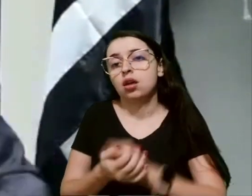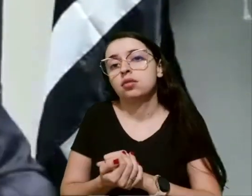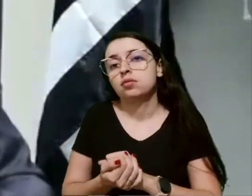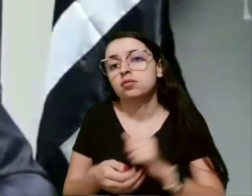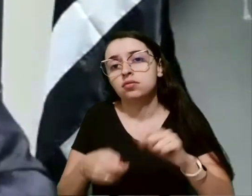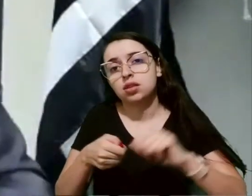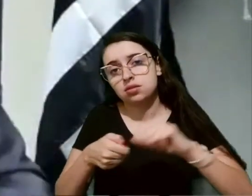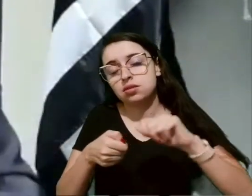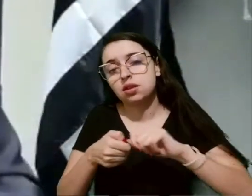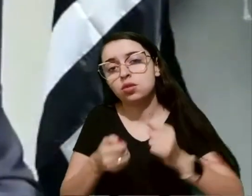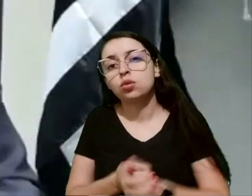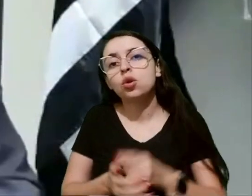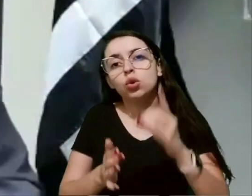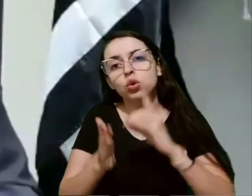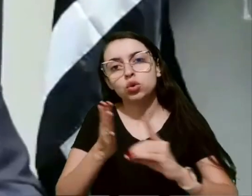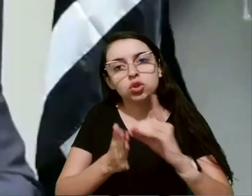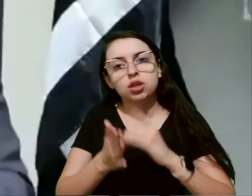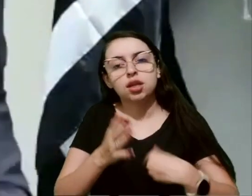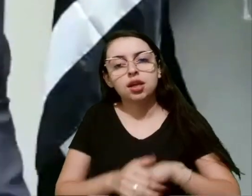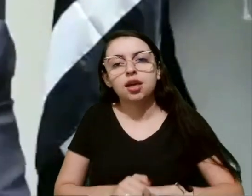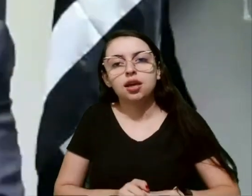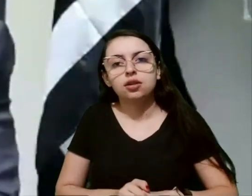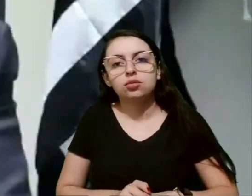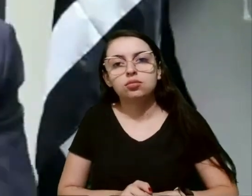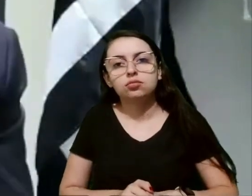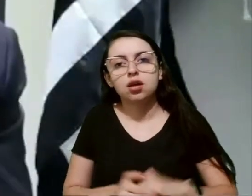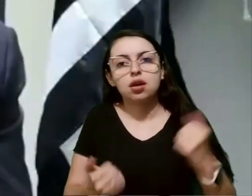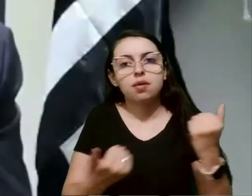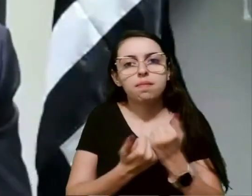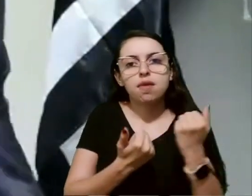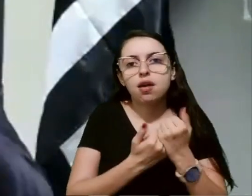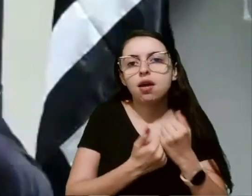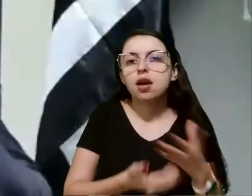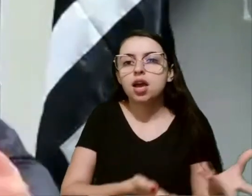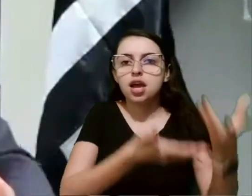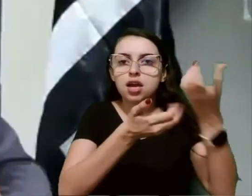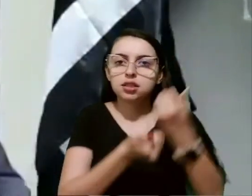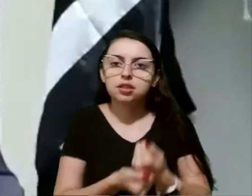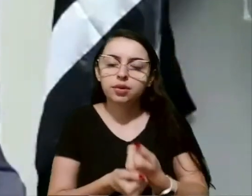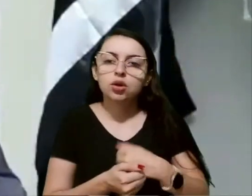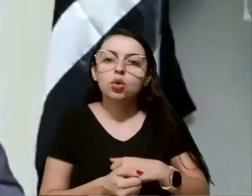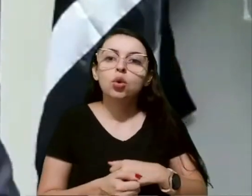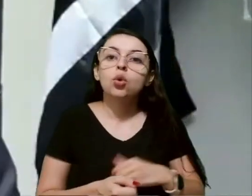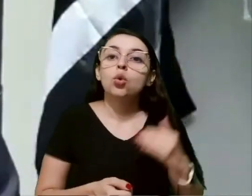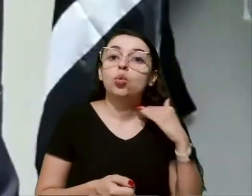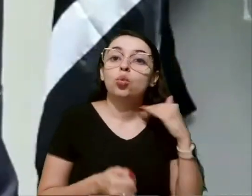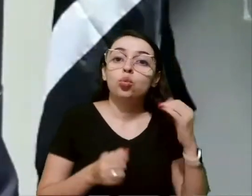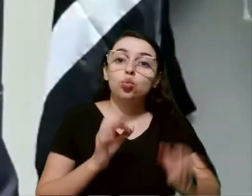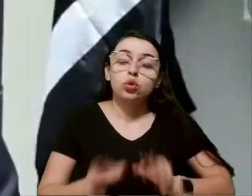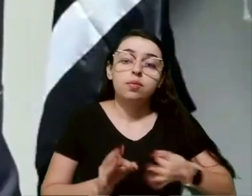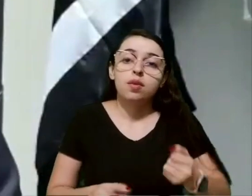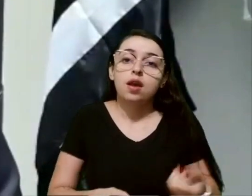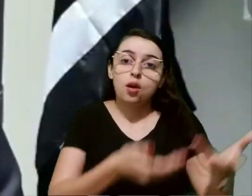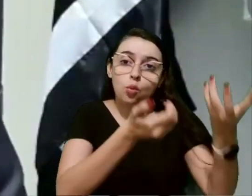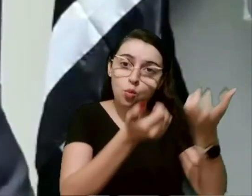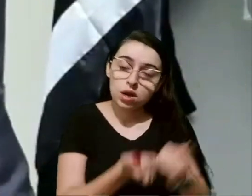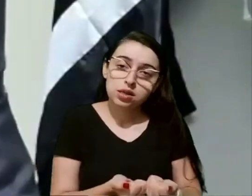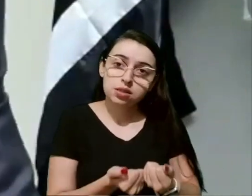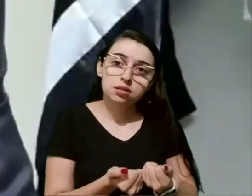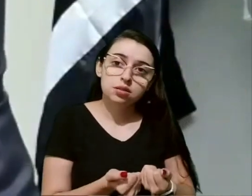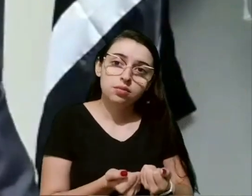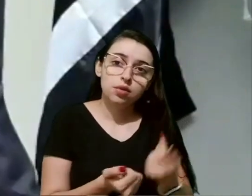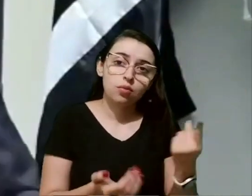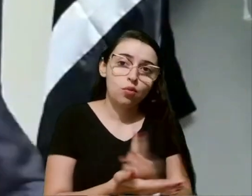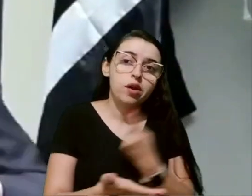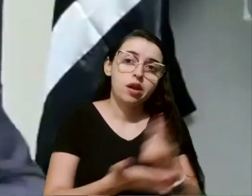né? O direito, ele tá pre ele as estruturas do direito, elas são preparadas para receber, e os tribunais são preparados para receber esses males